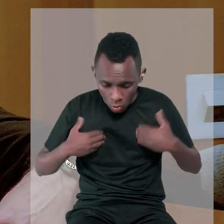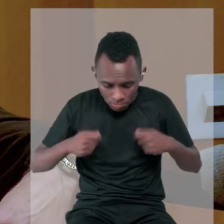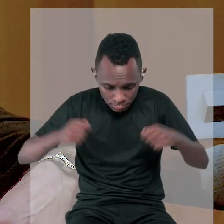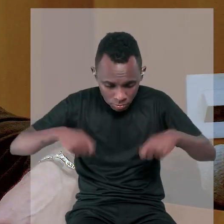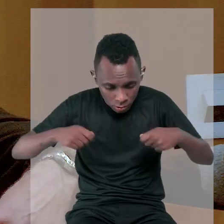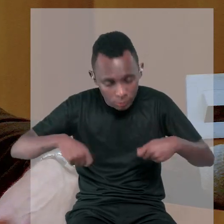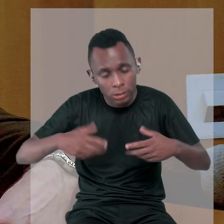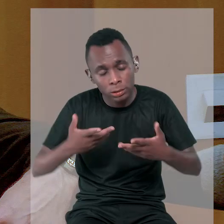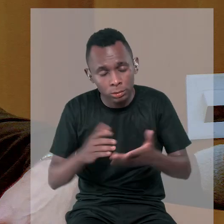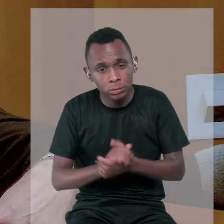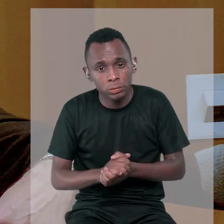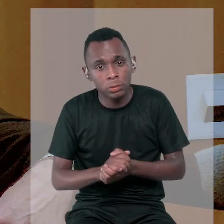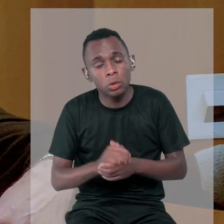questão